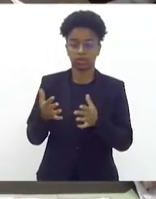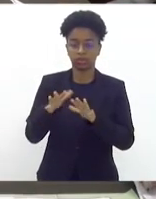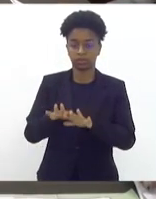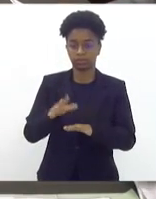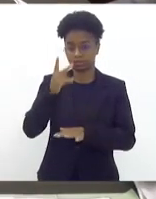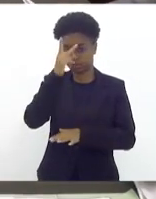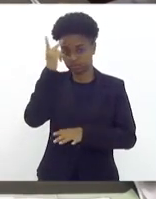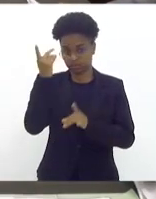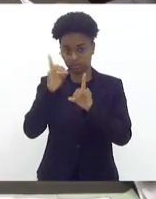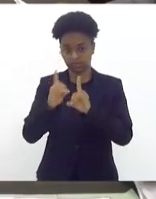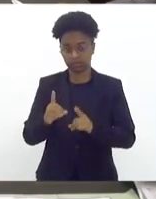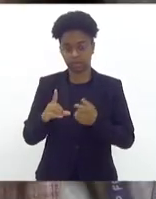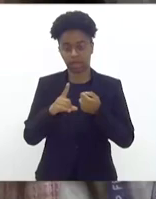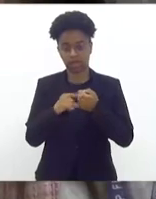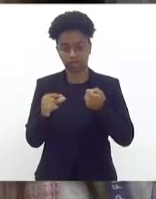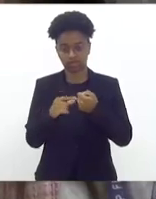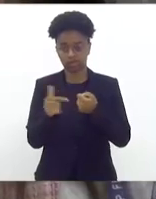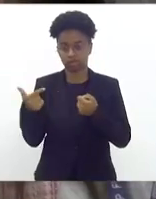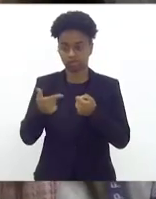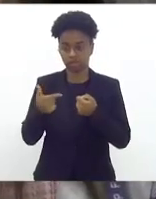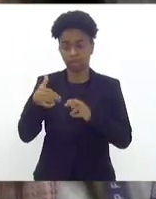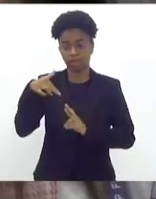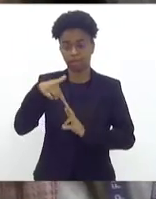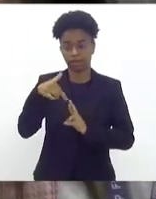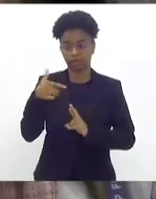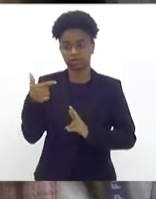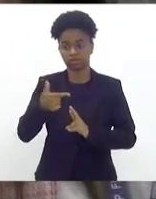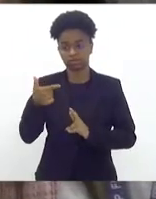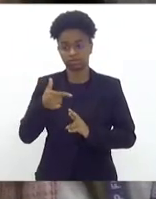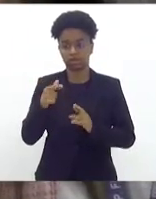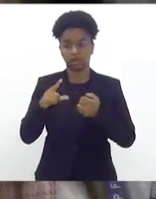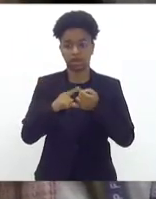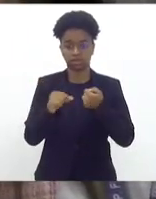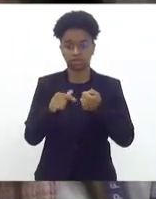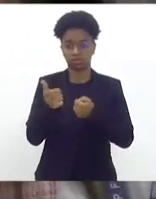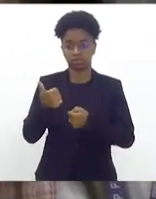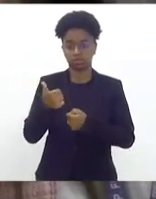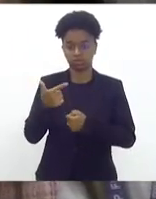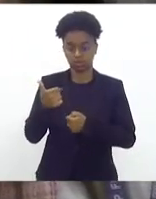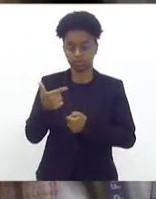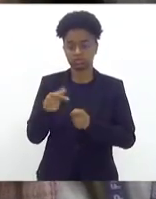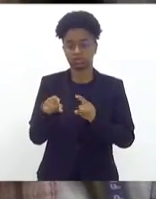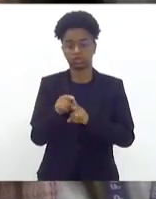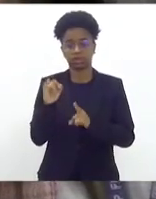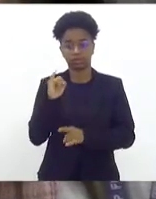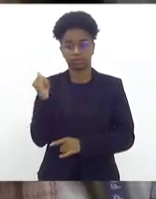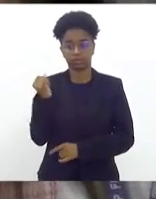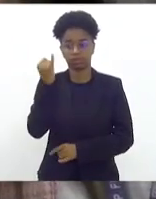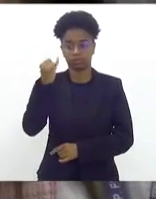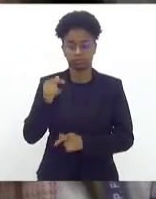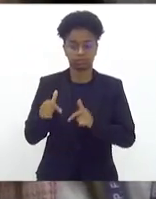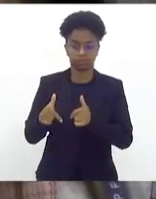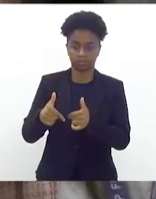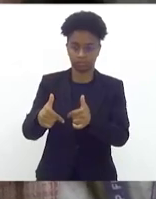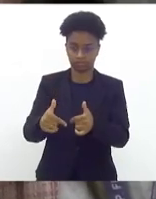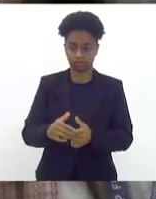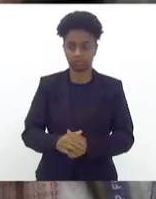deficiência no artigo 2º, no parágrafo 2º do artigo 12. Então, muito importante também essa iniciativa, né?